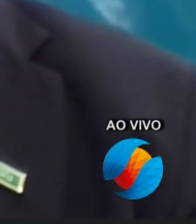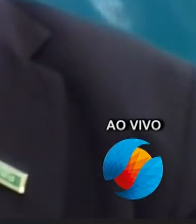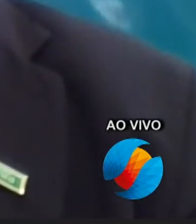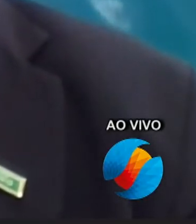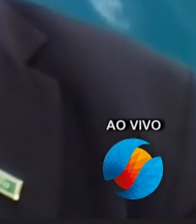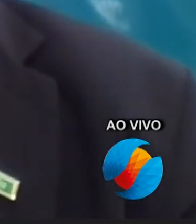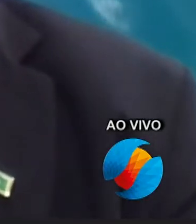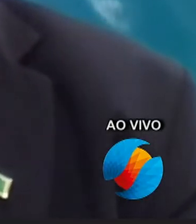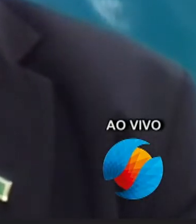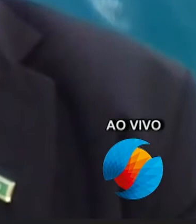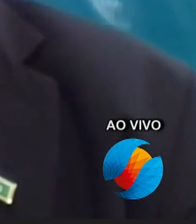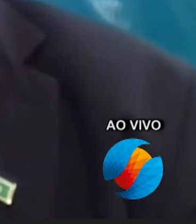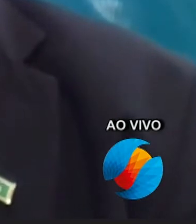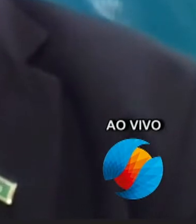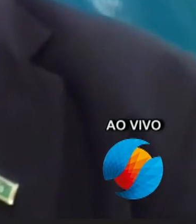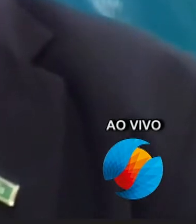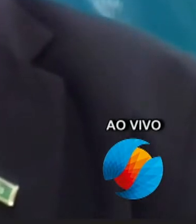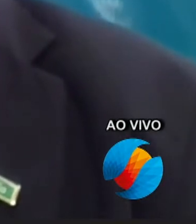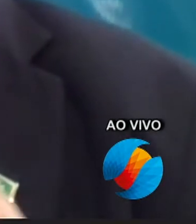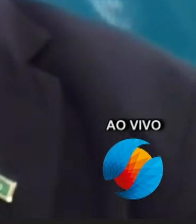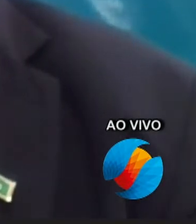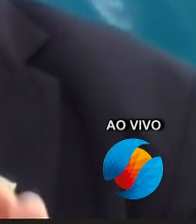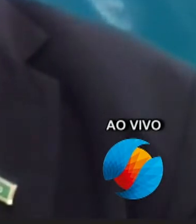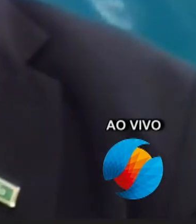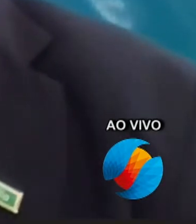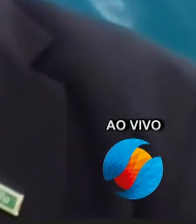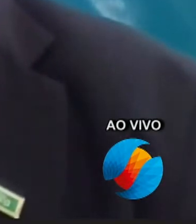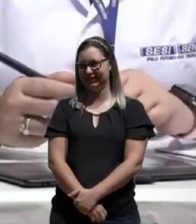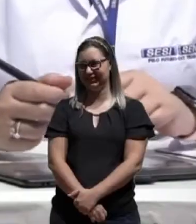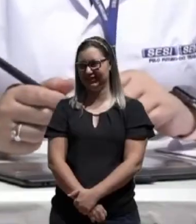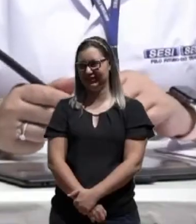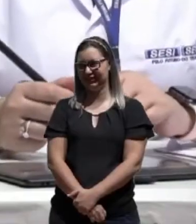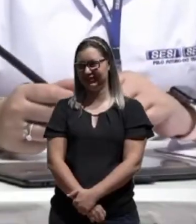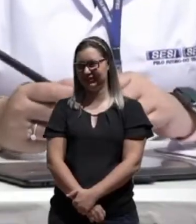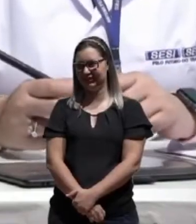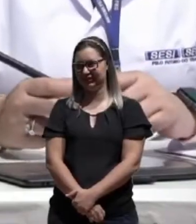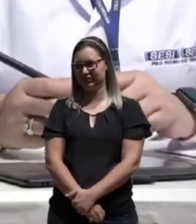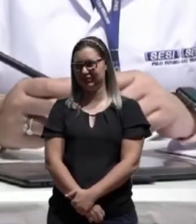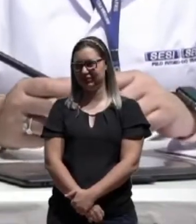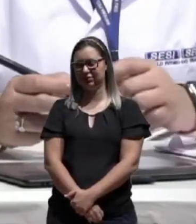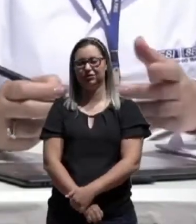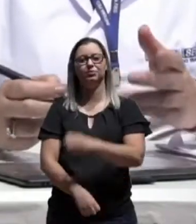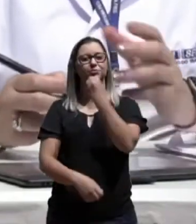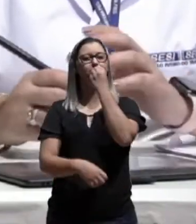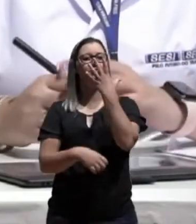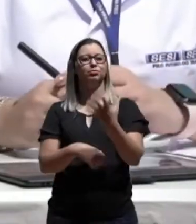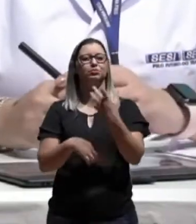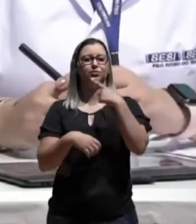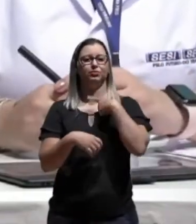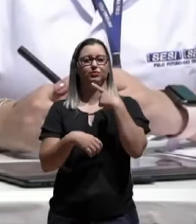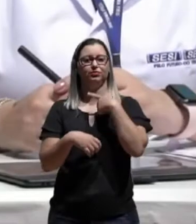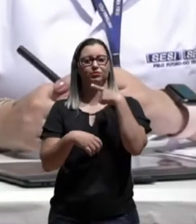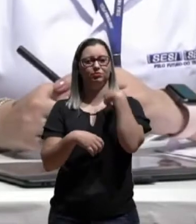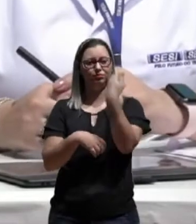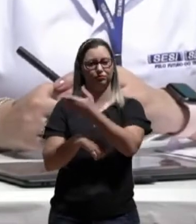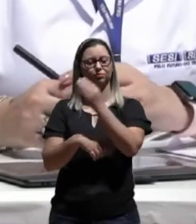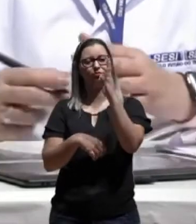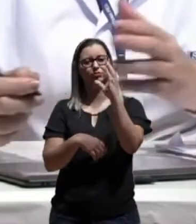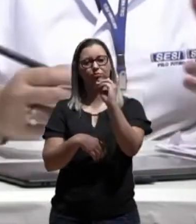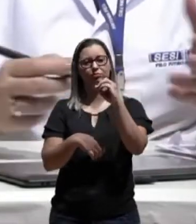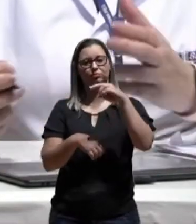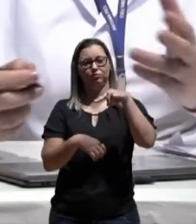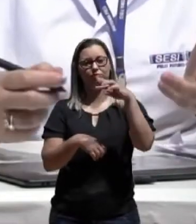desta avaliação, nós estamos oferecendo todos os sábados pela manhã, a partir das 9h30, das 9h30 às 11h30 da